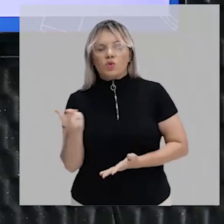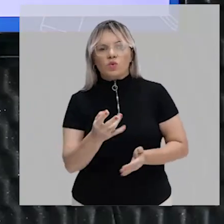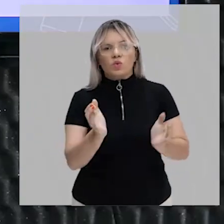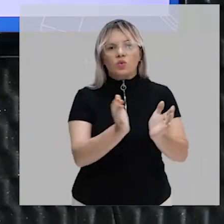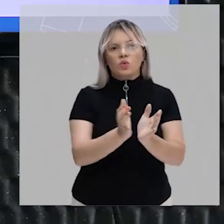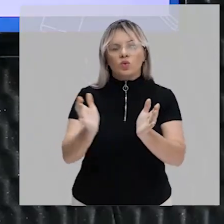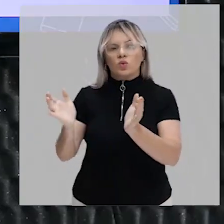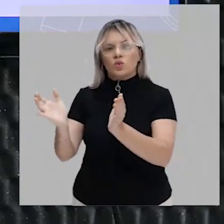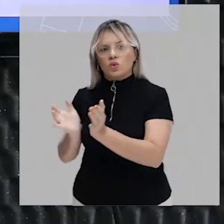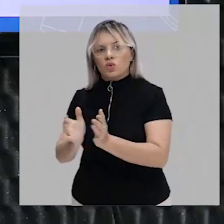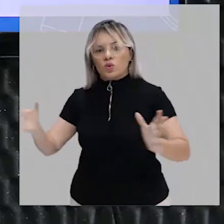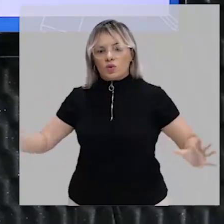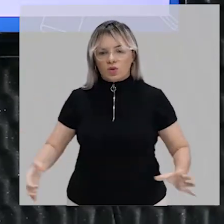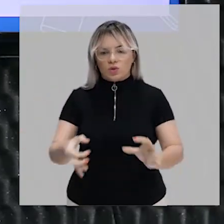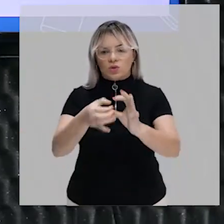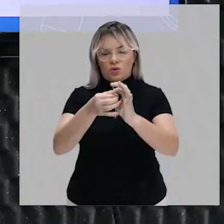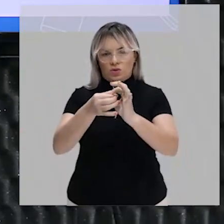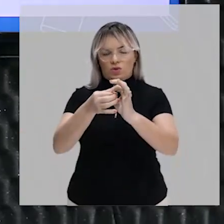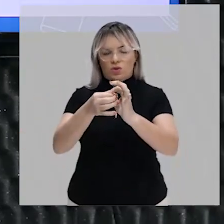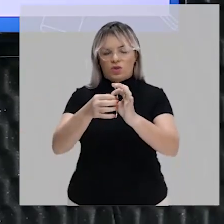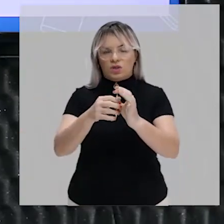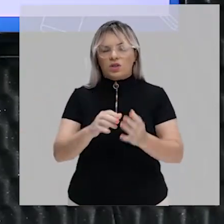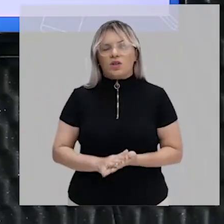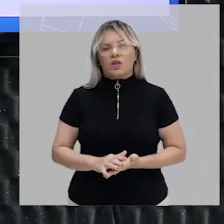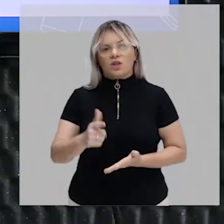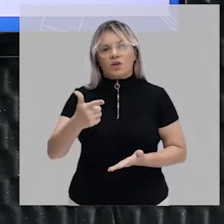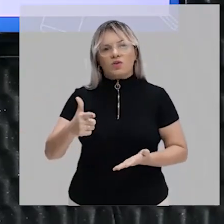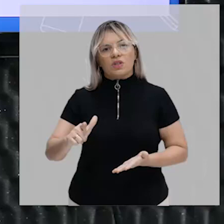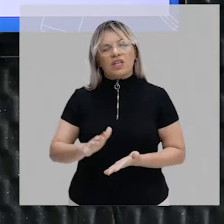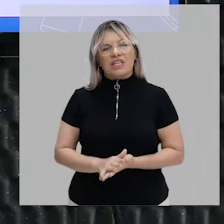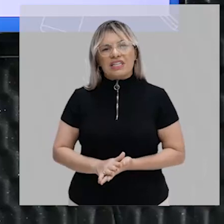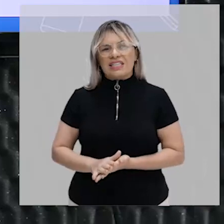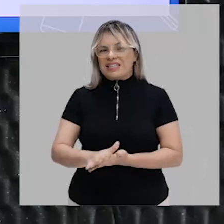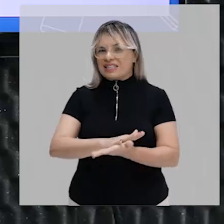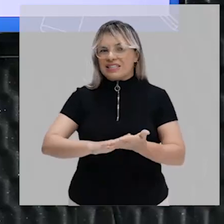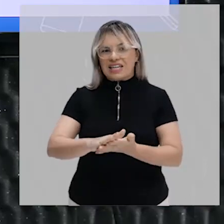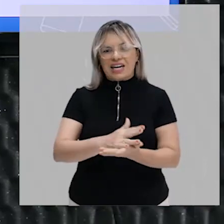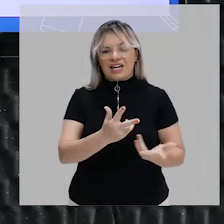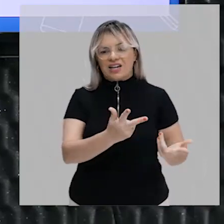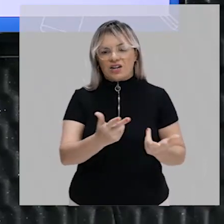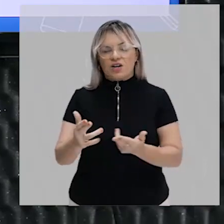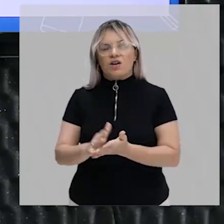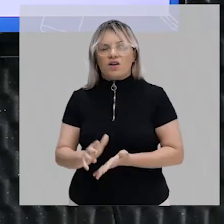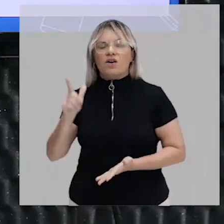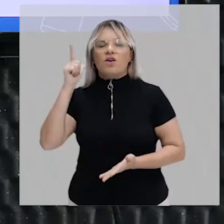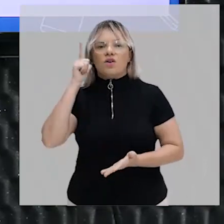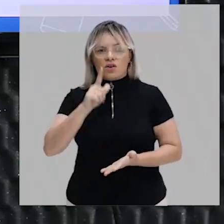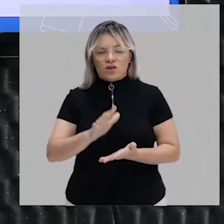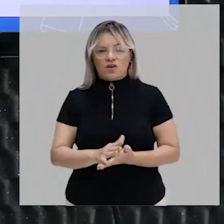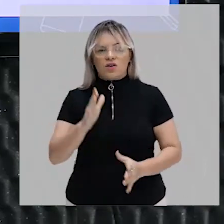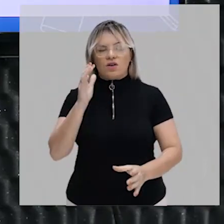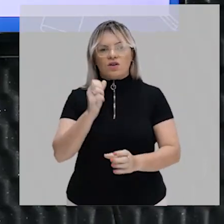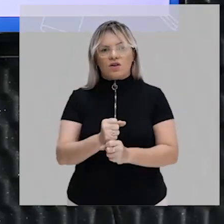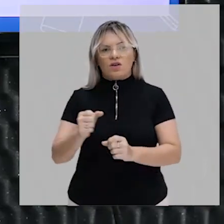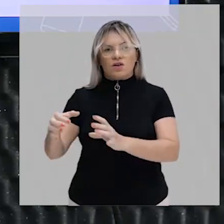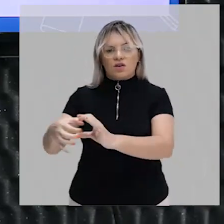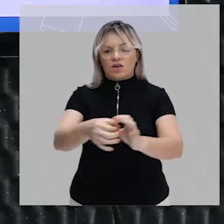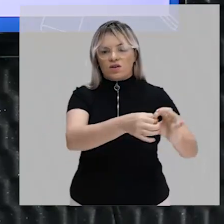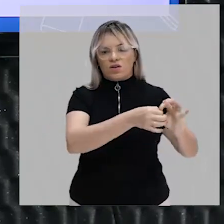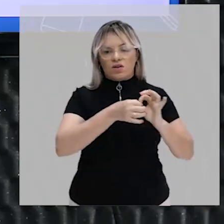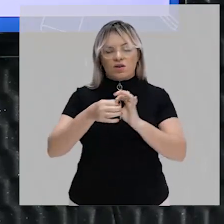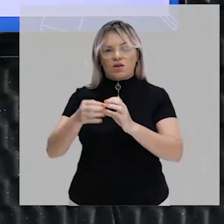interseção entre eles é vazio, eu também consigo calcular o número de elementos da união. Só que